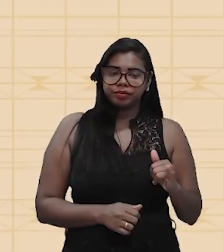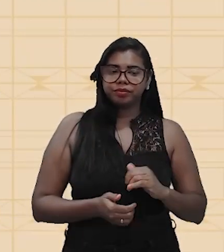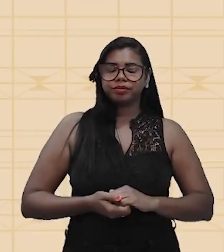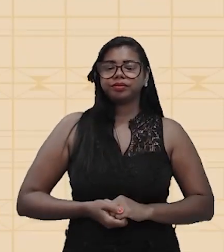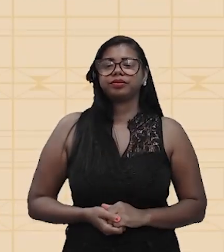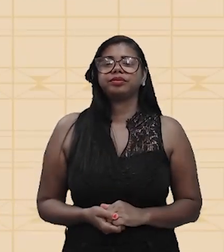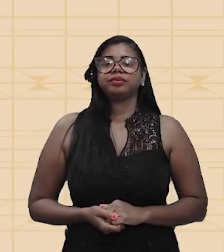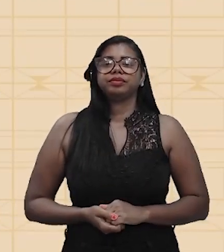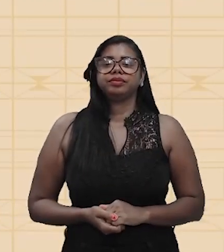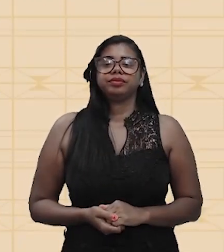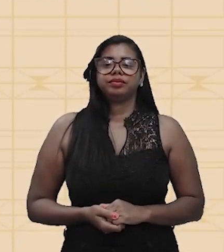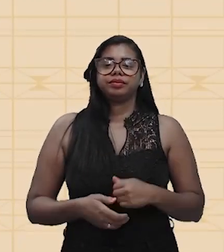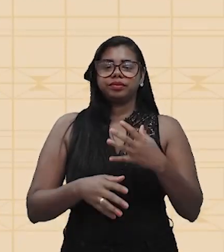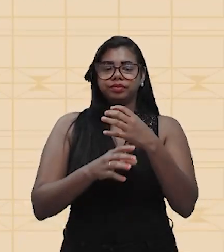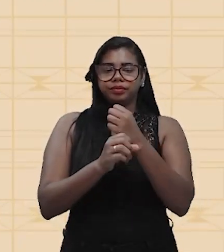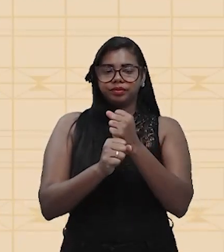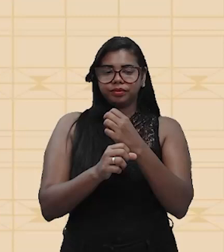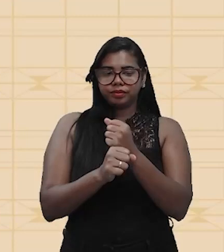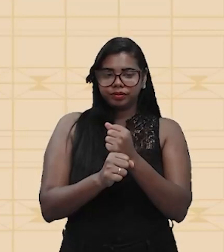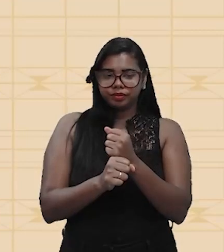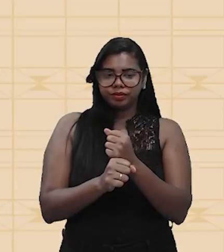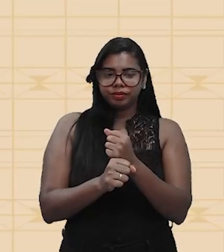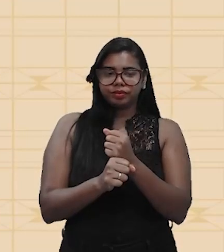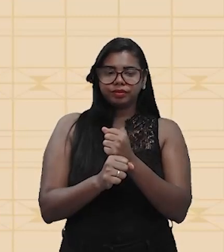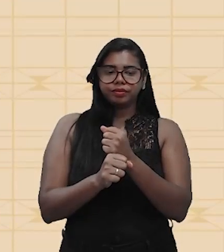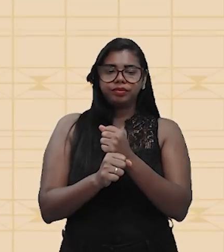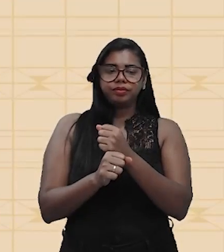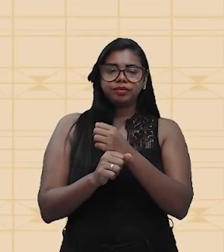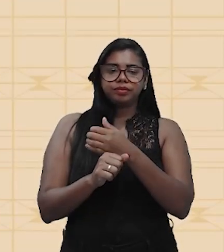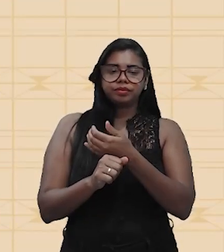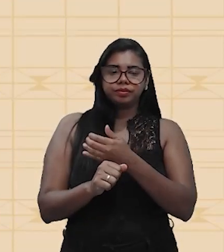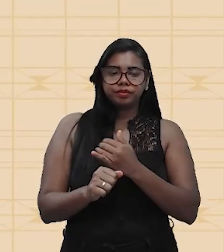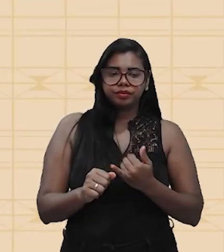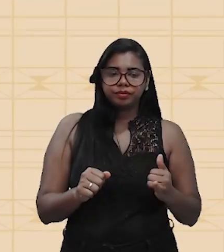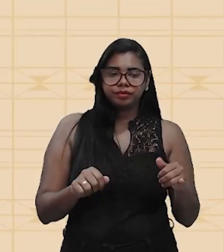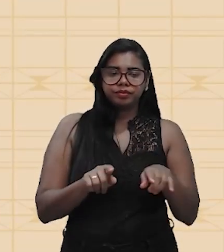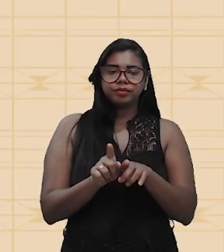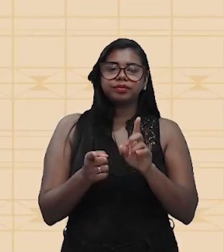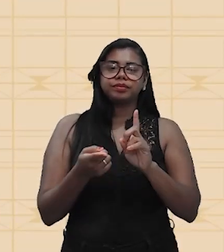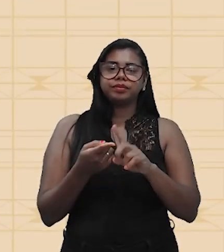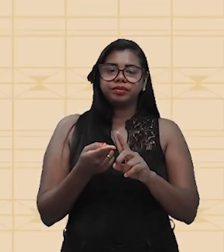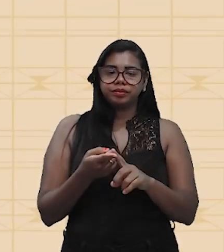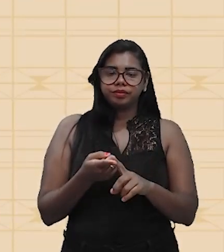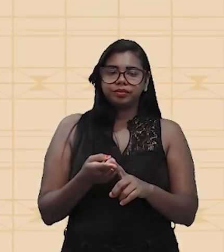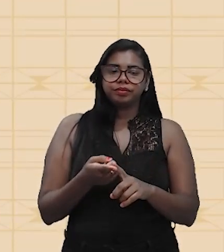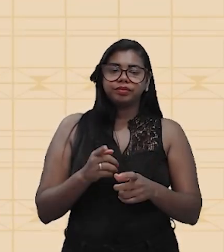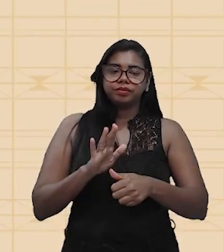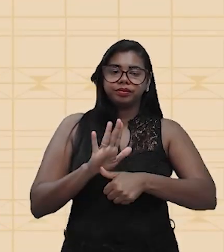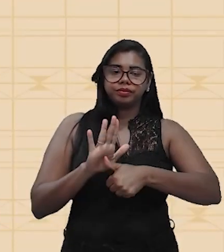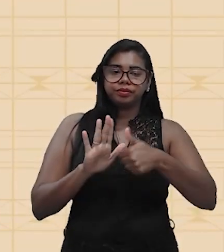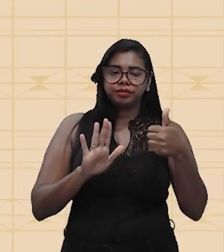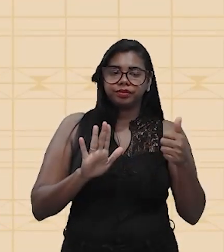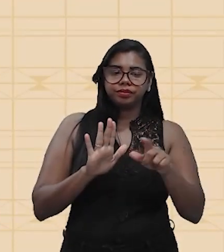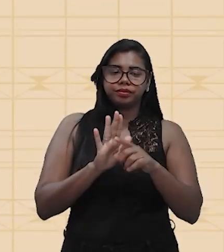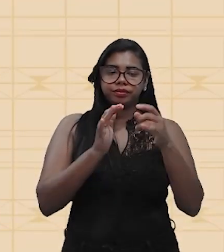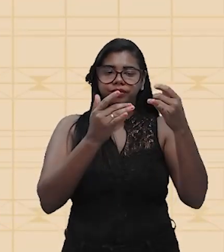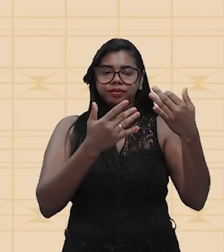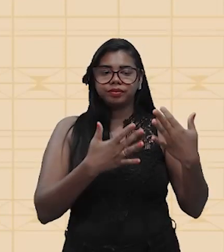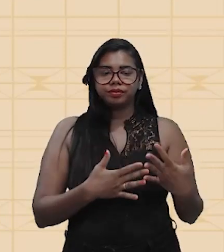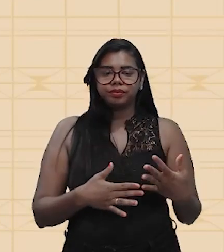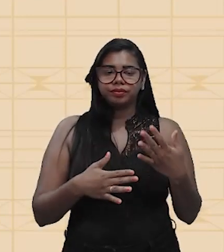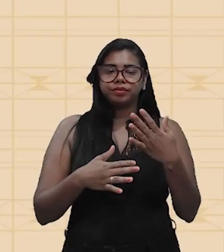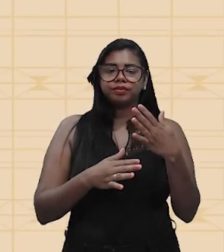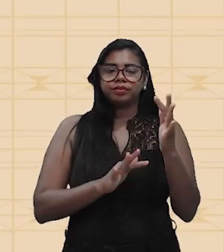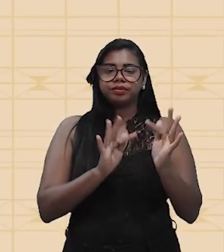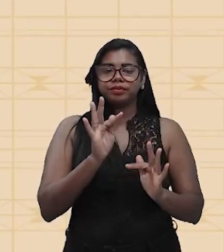E para calcularmos essa resistência, nós vamos usar a lei de Ohm, onde na primeira lei você tem a fórmula que você